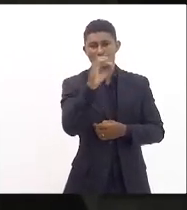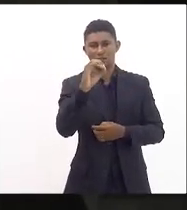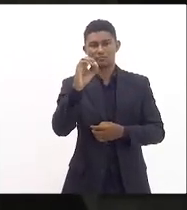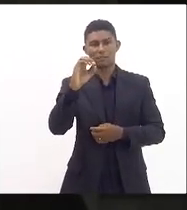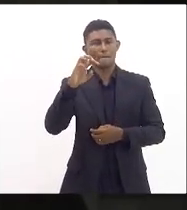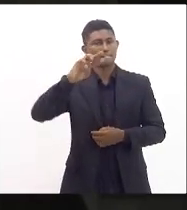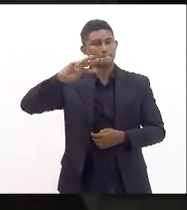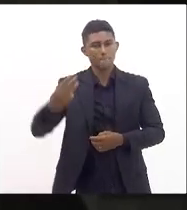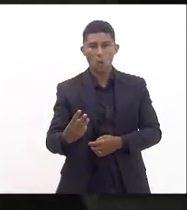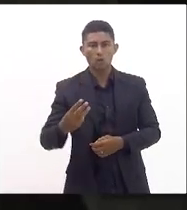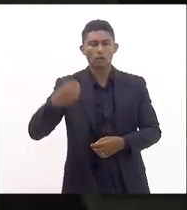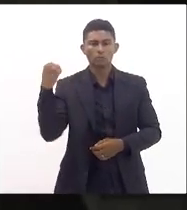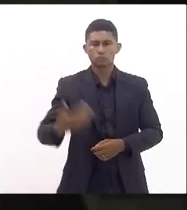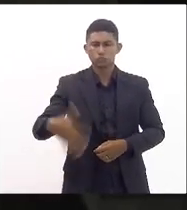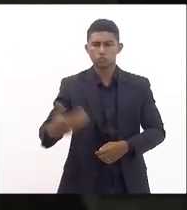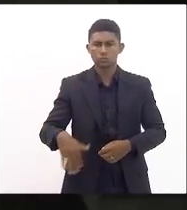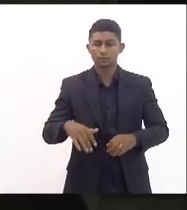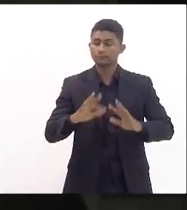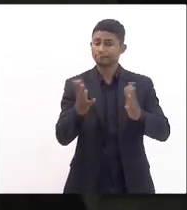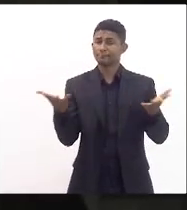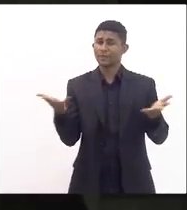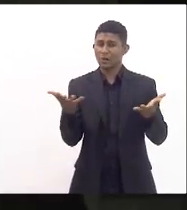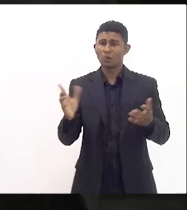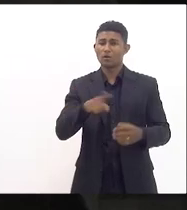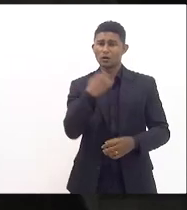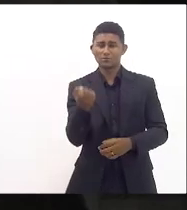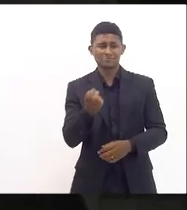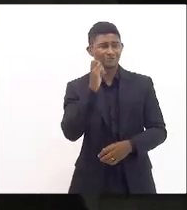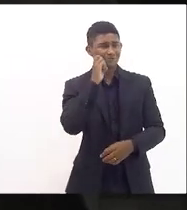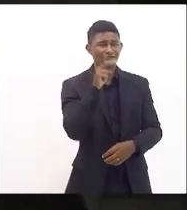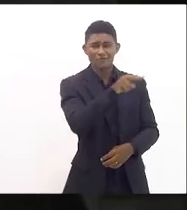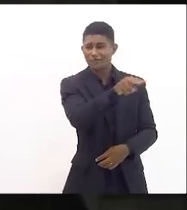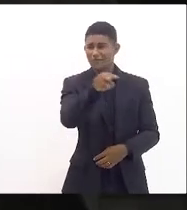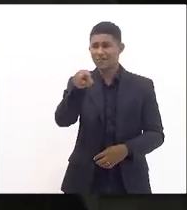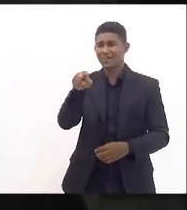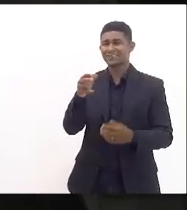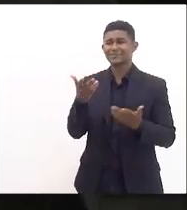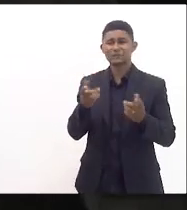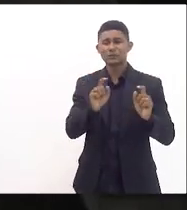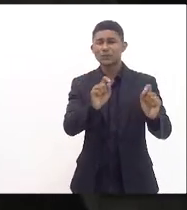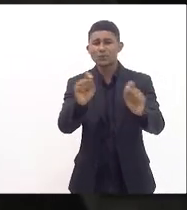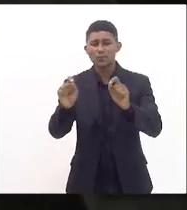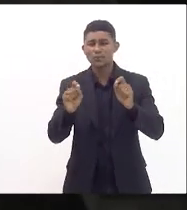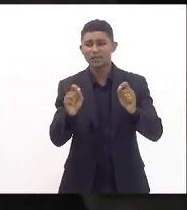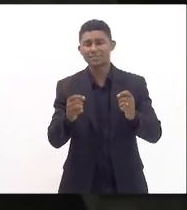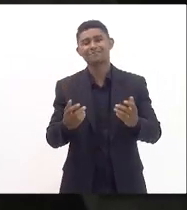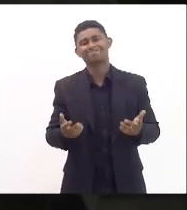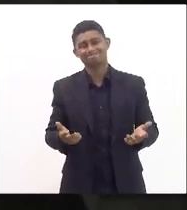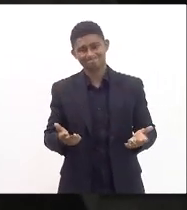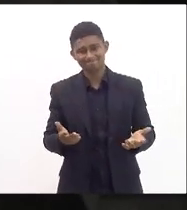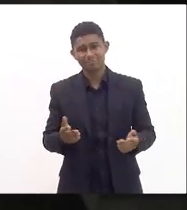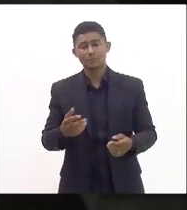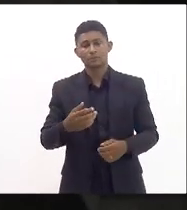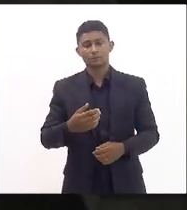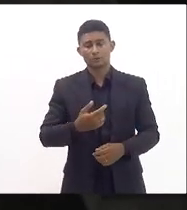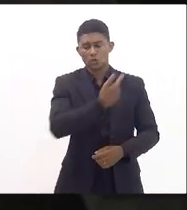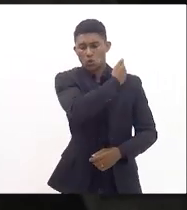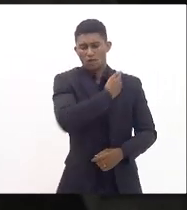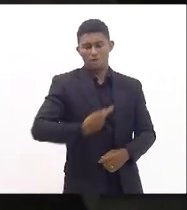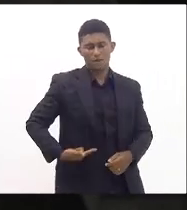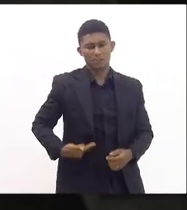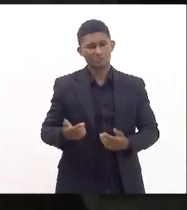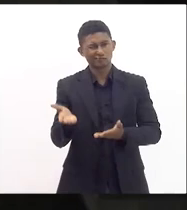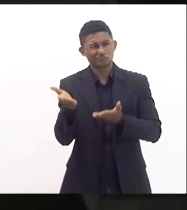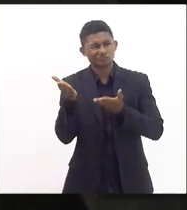momento em que nós assistimos a uma verdadeira ofensiva, deputada Renata Souza, uma verdadeira ofensiva do governo